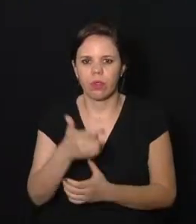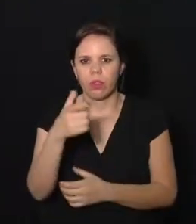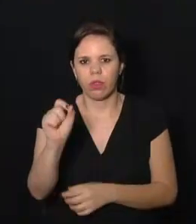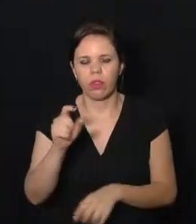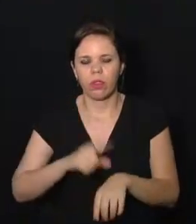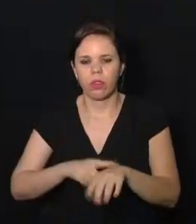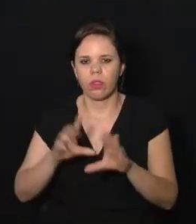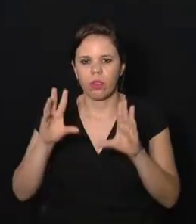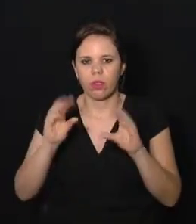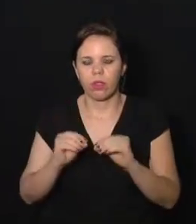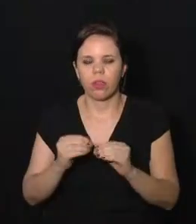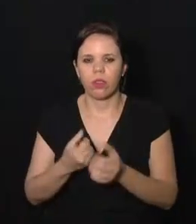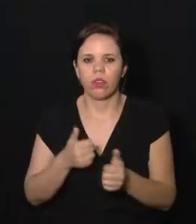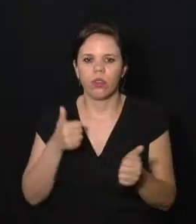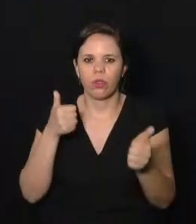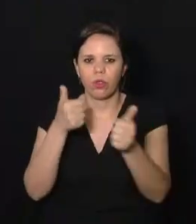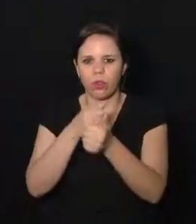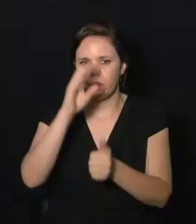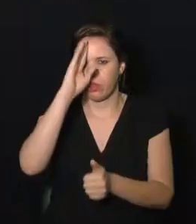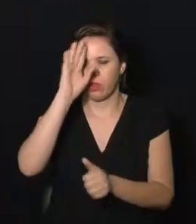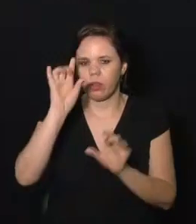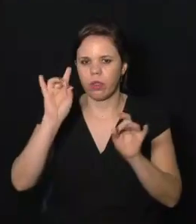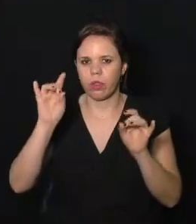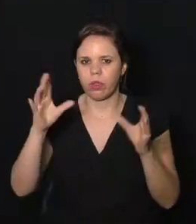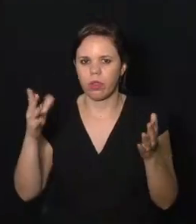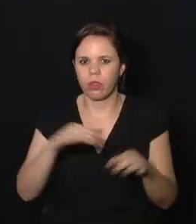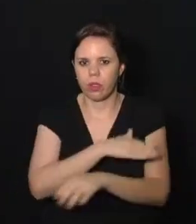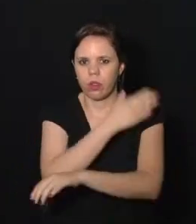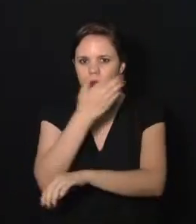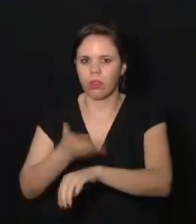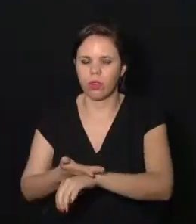horas da noite você acompanha as principais notícias do